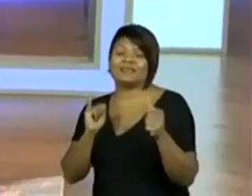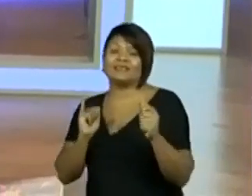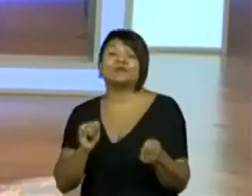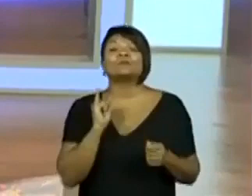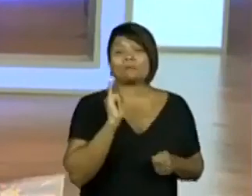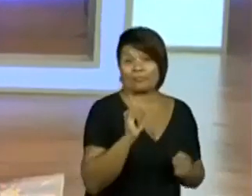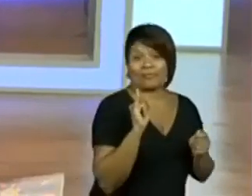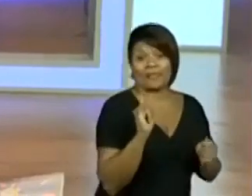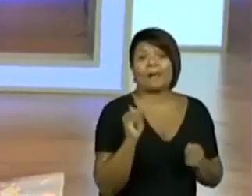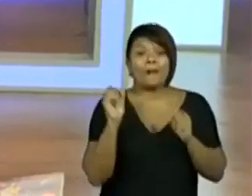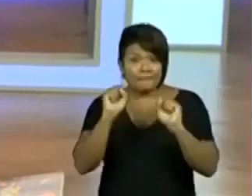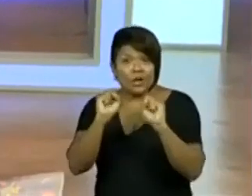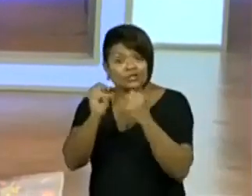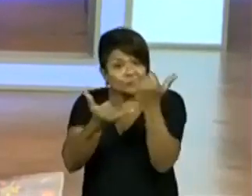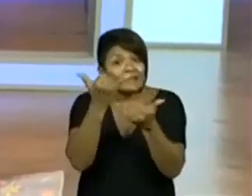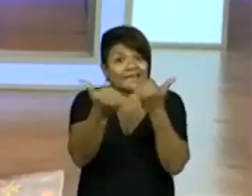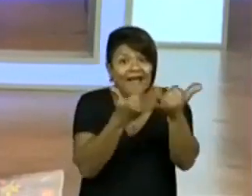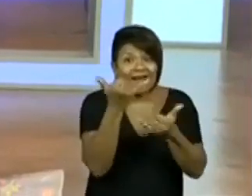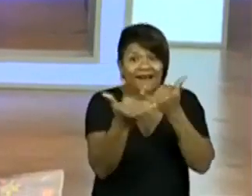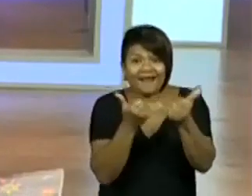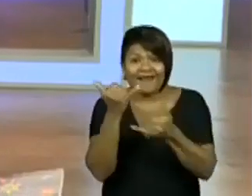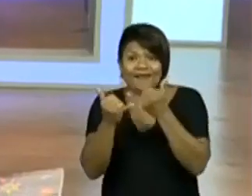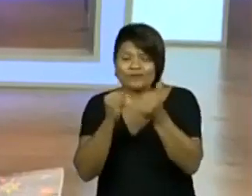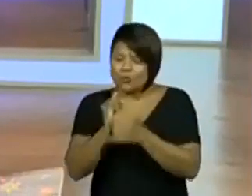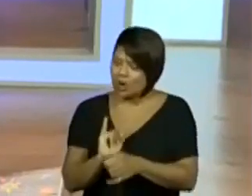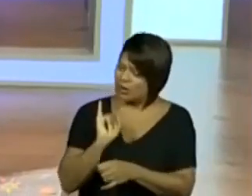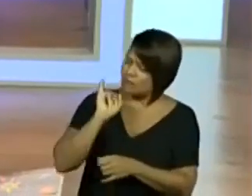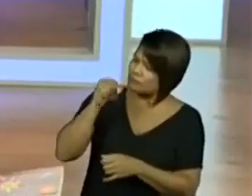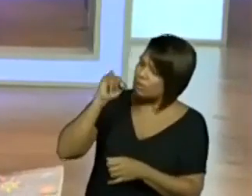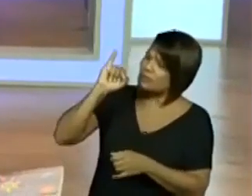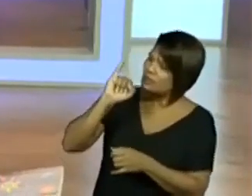Cada um pode brincar com o seu som.